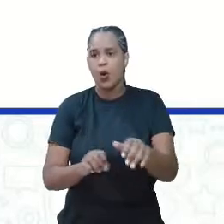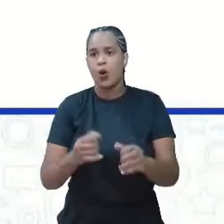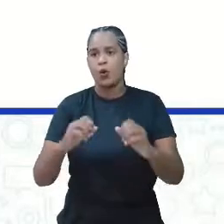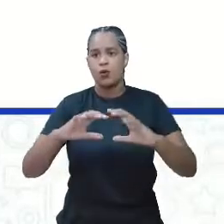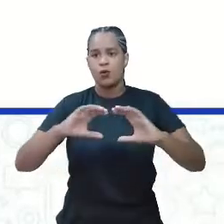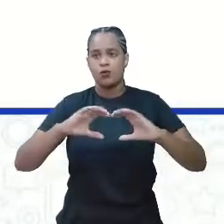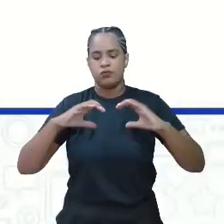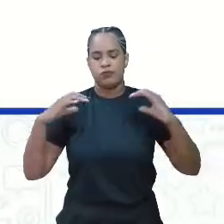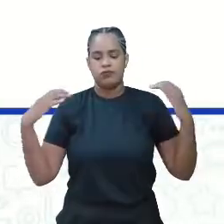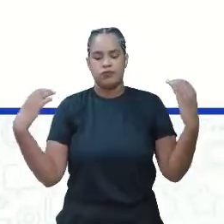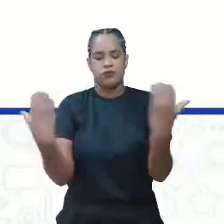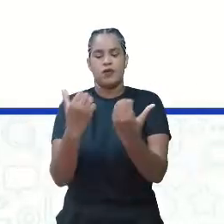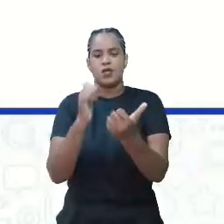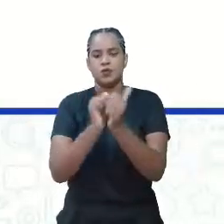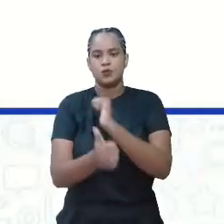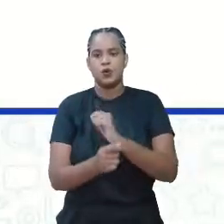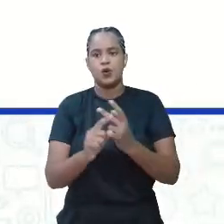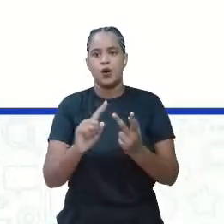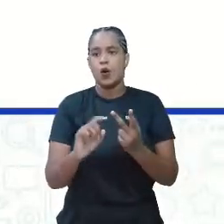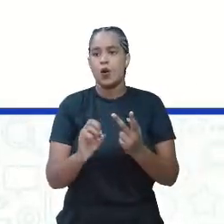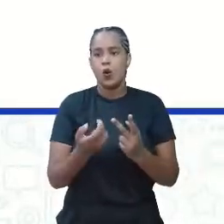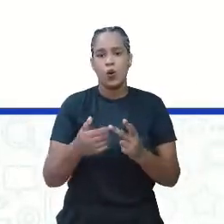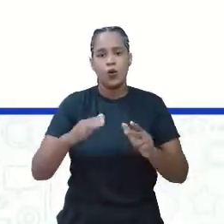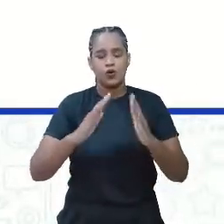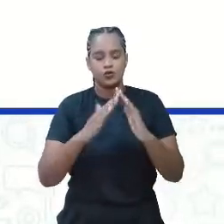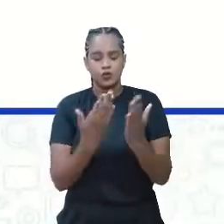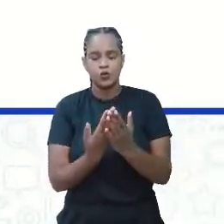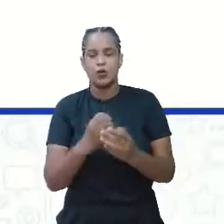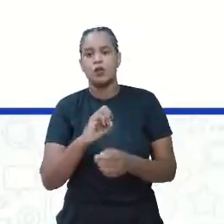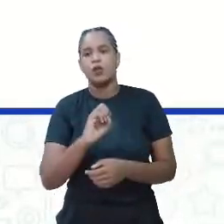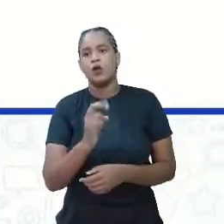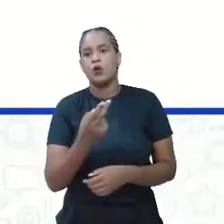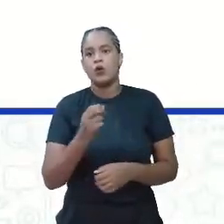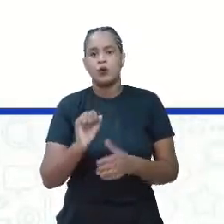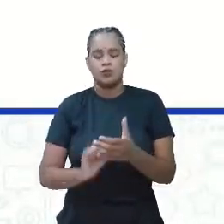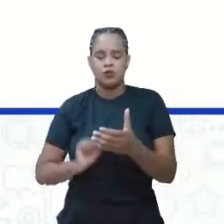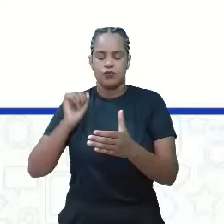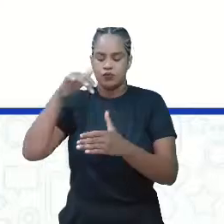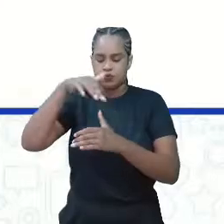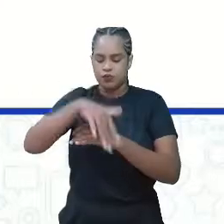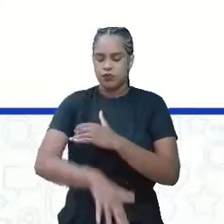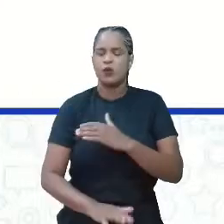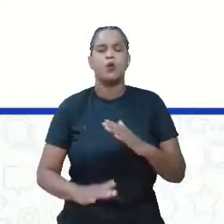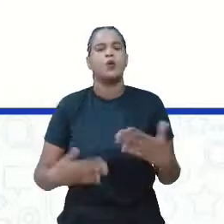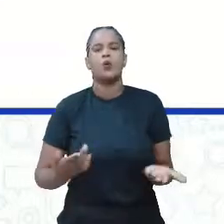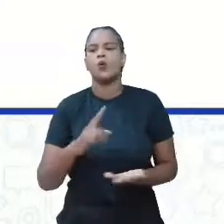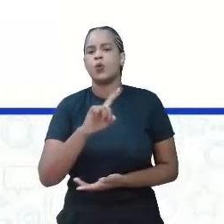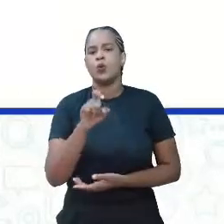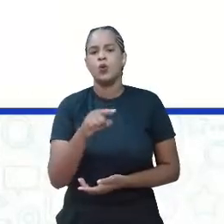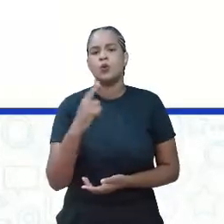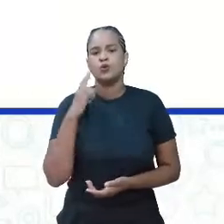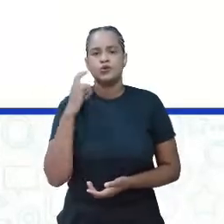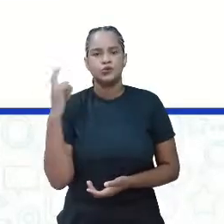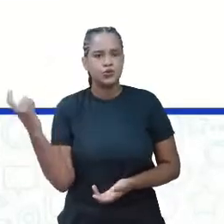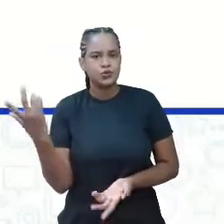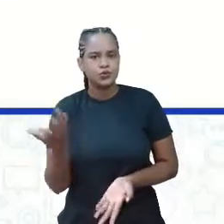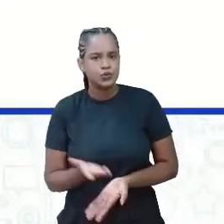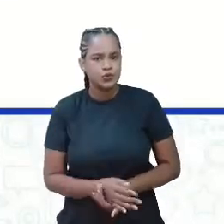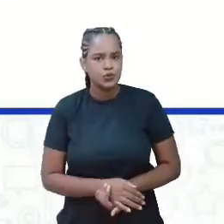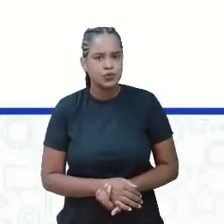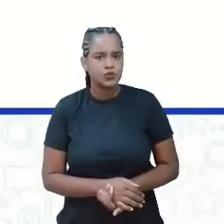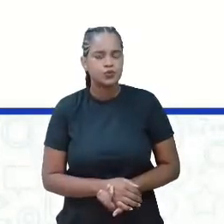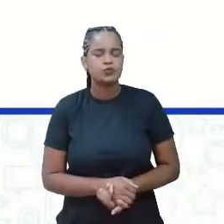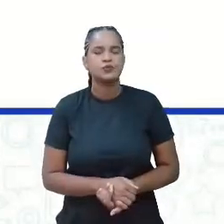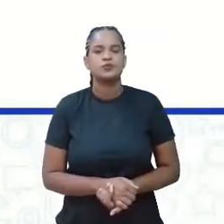futebol, se é a saída aí da escola, ou se é aquela cachoeira. Será que alguém vai colocar algum